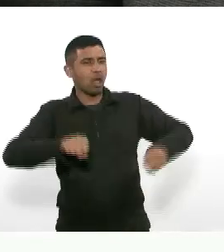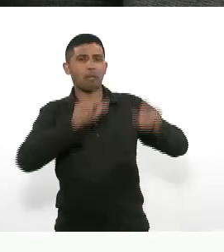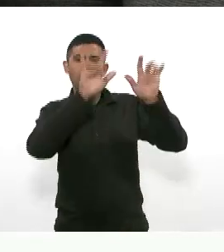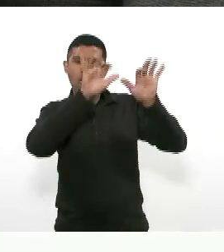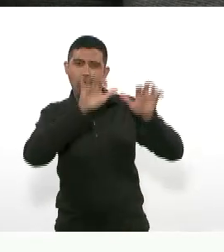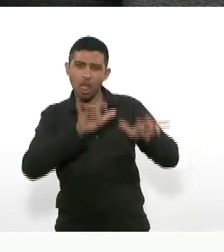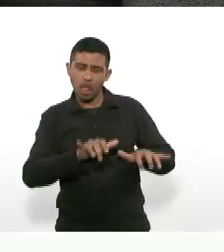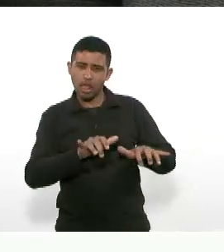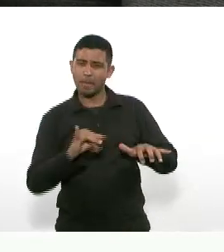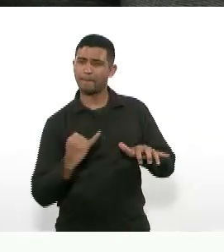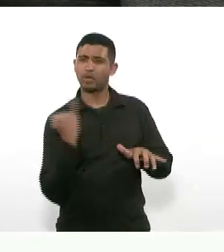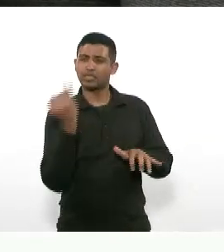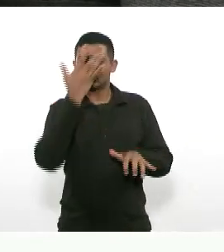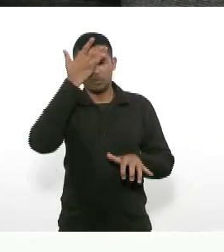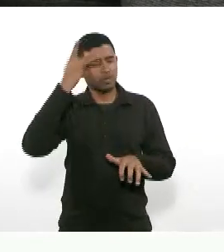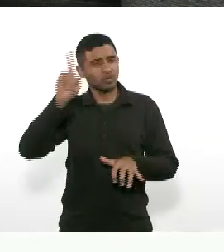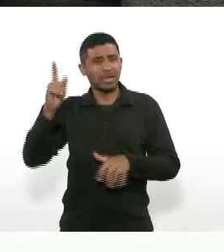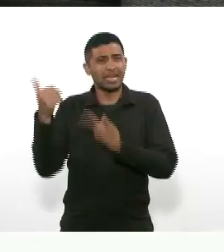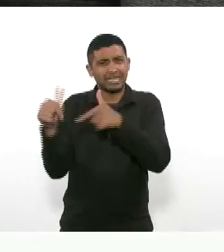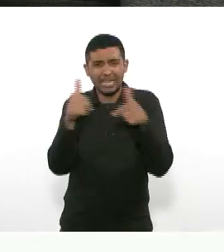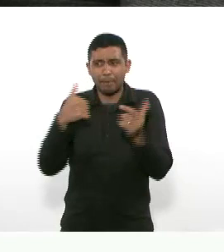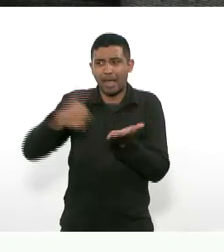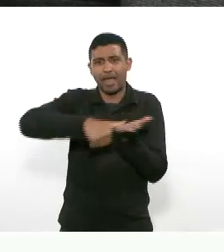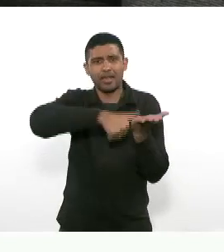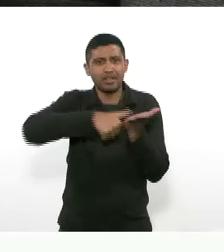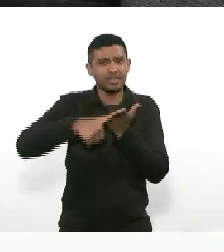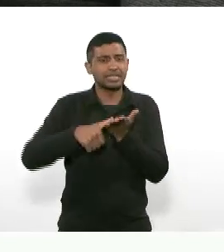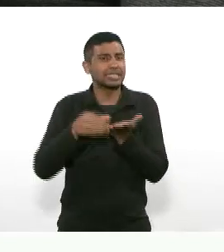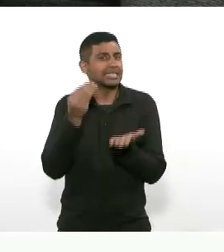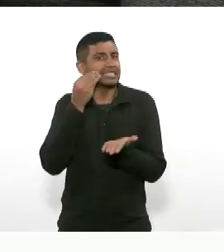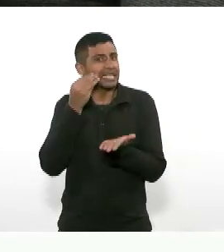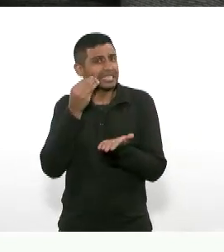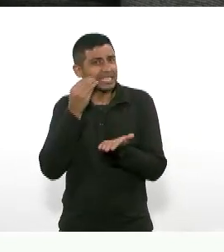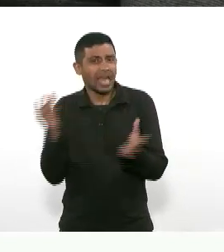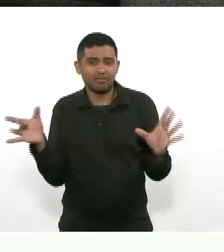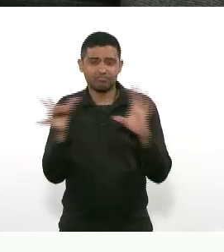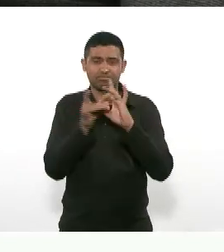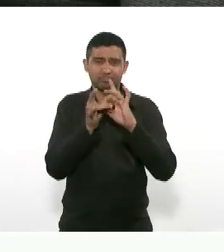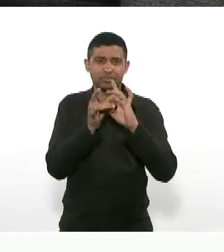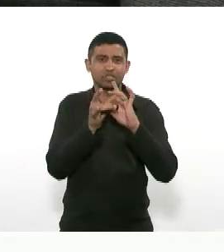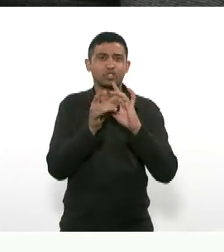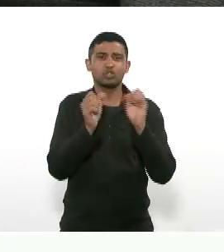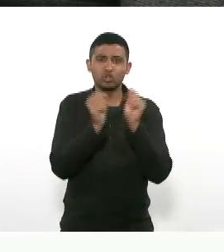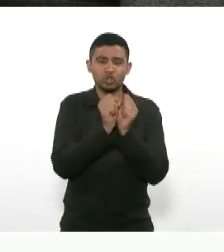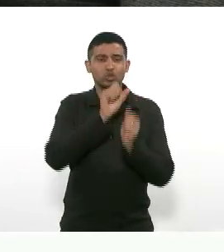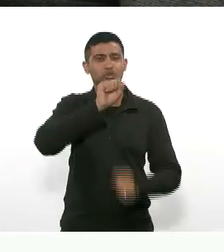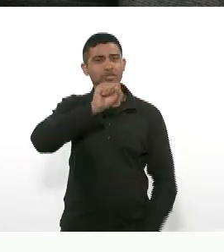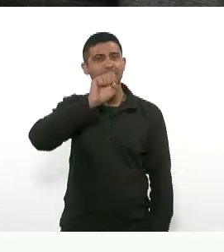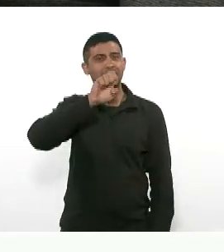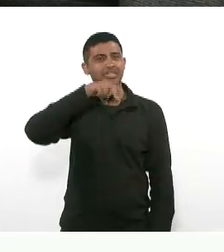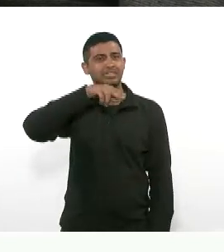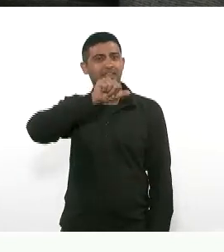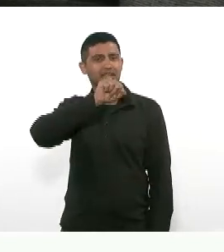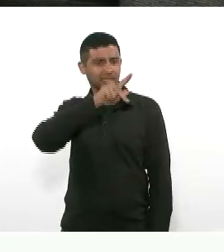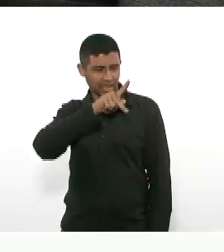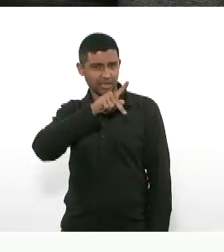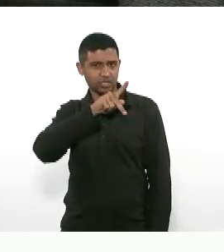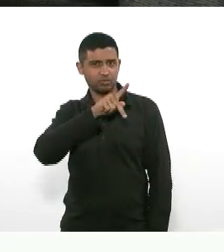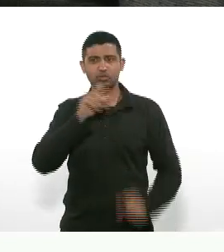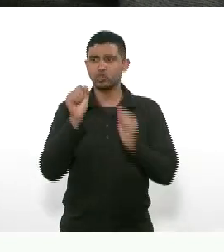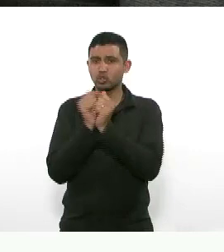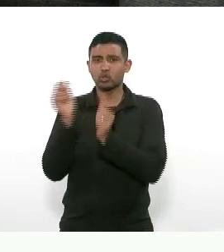perícia papiloscópica, retomar o convênio da Senasp com os institutos de identificação Félix